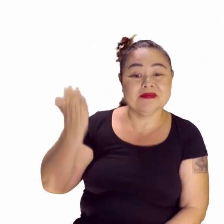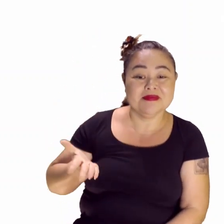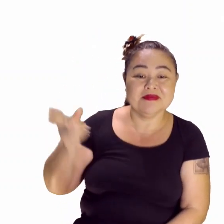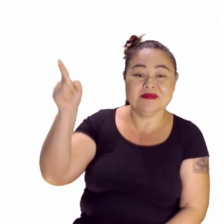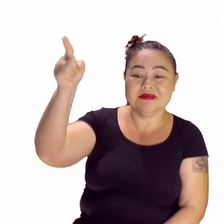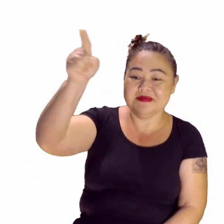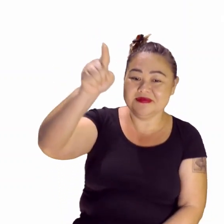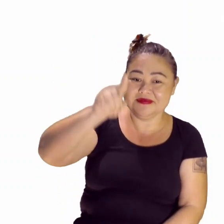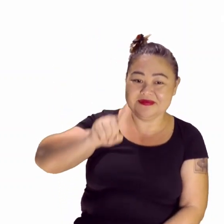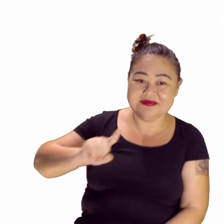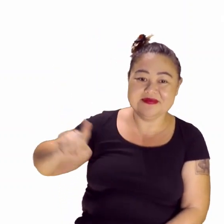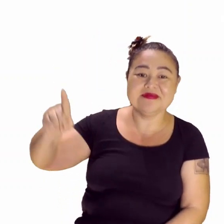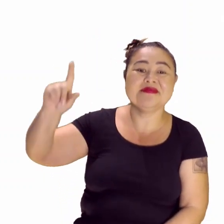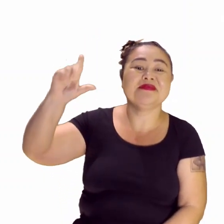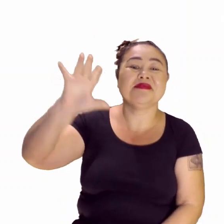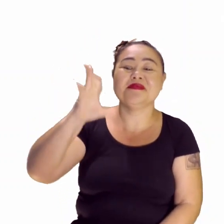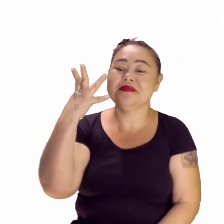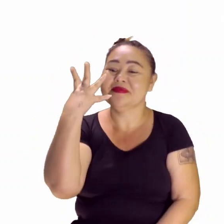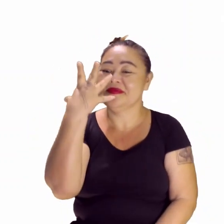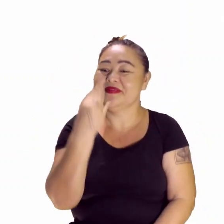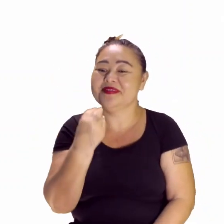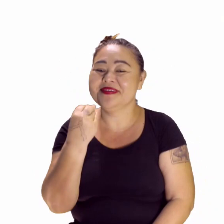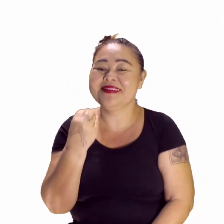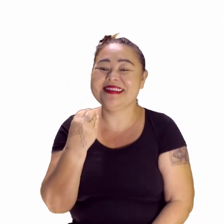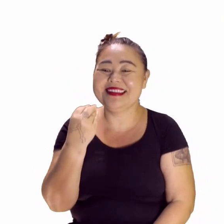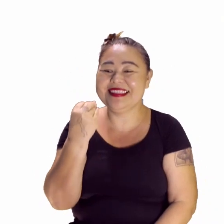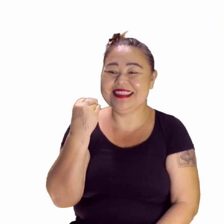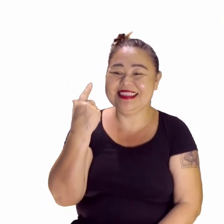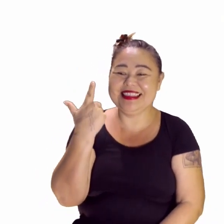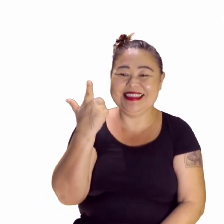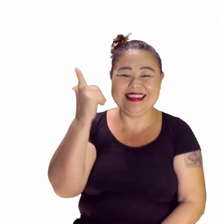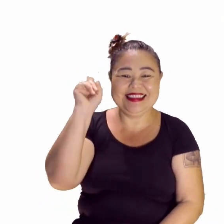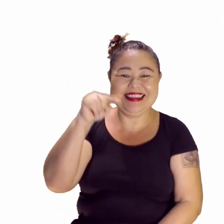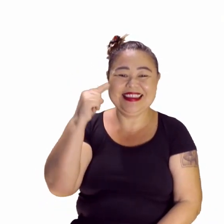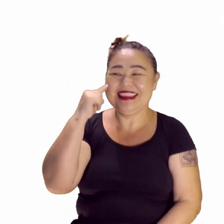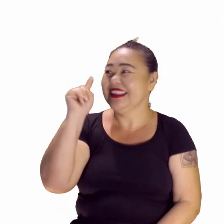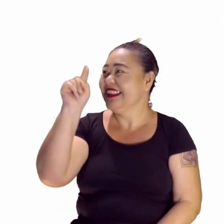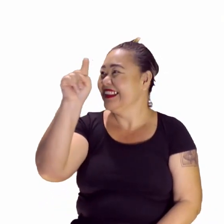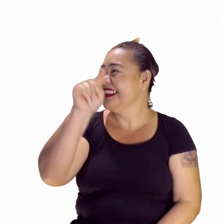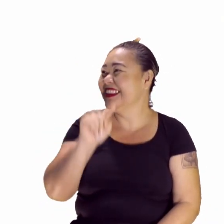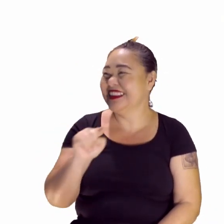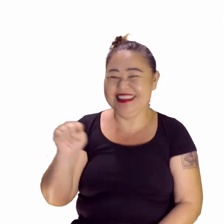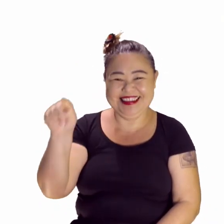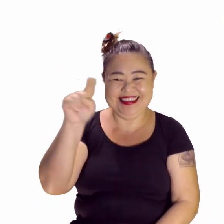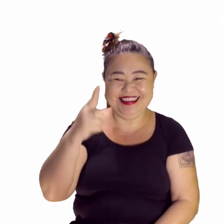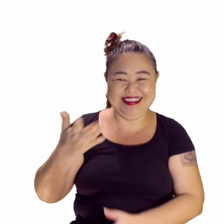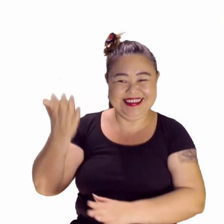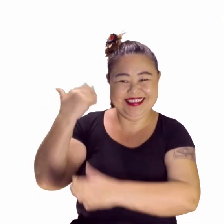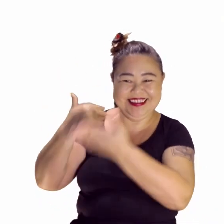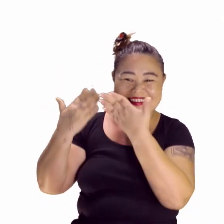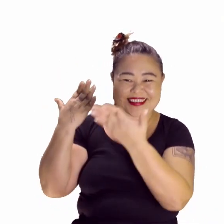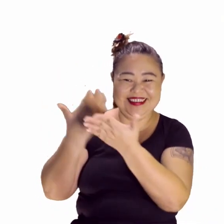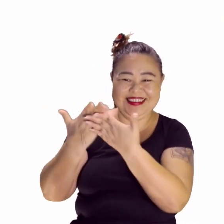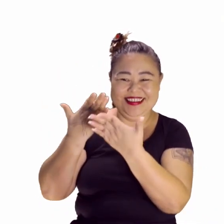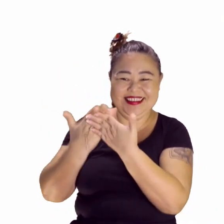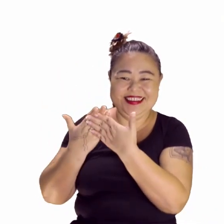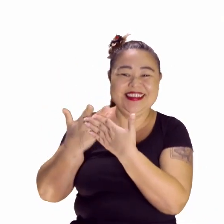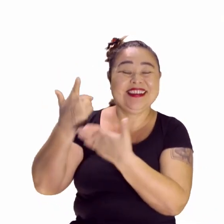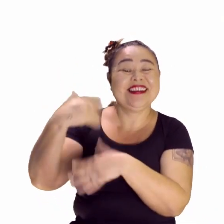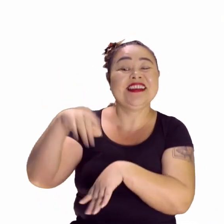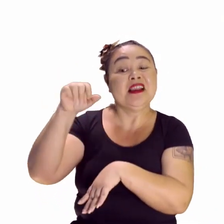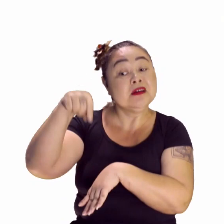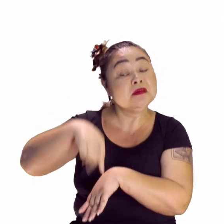esse mapa produção do café Vimos a pouco na aula anterior que